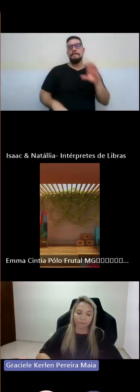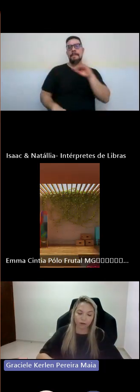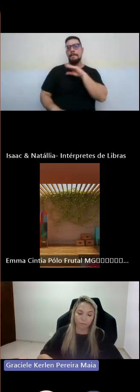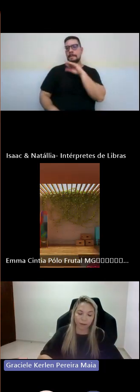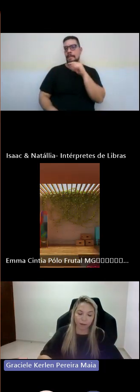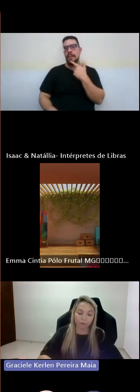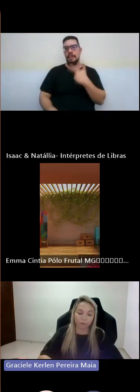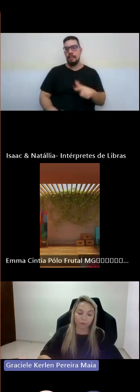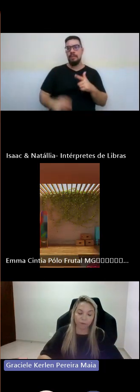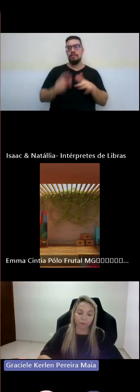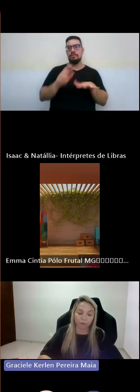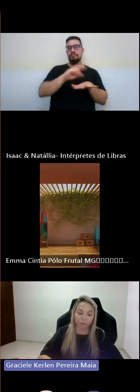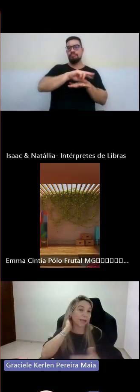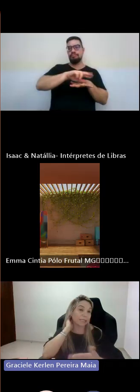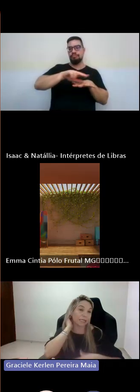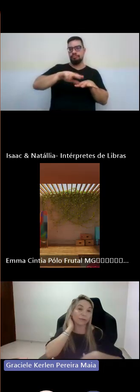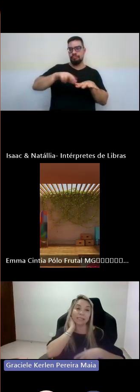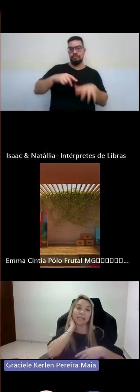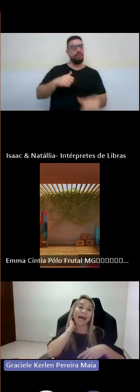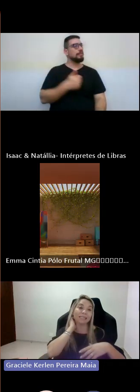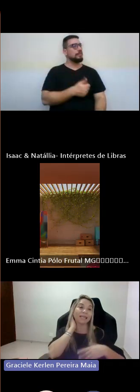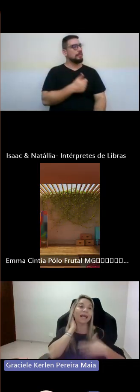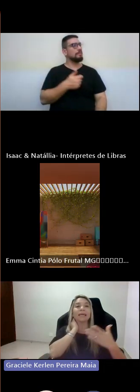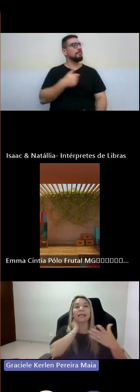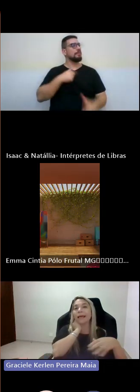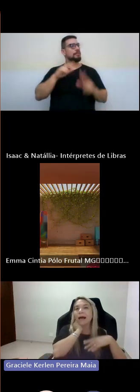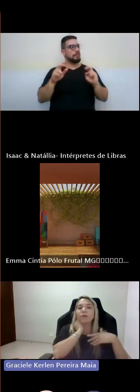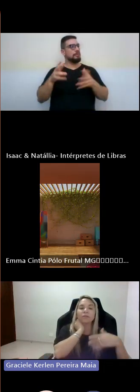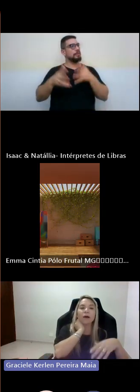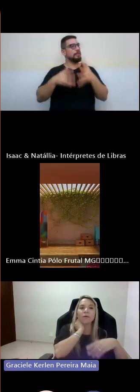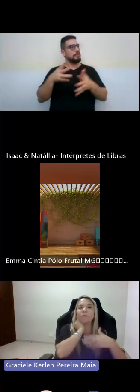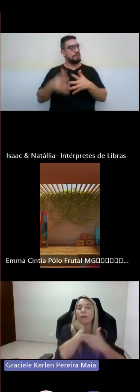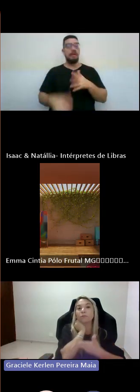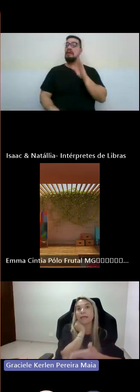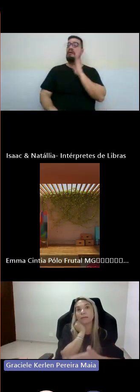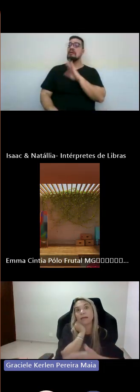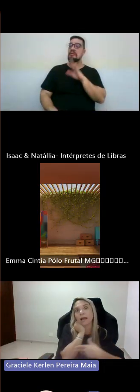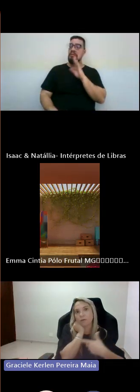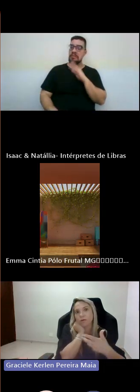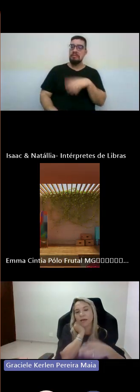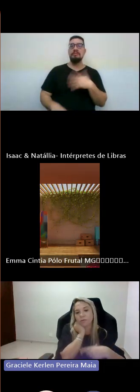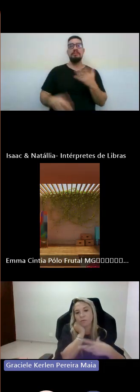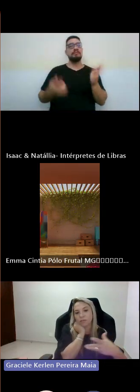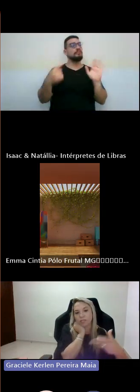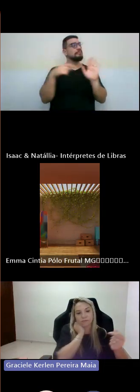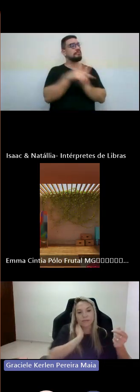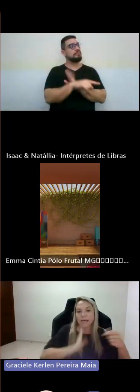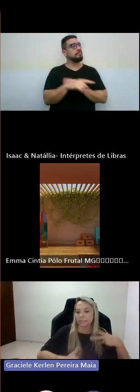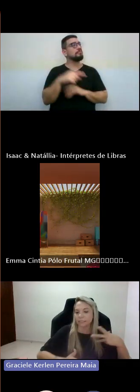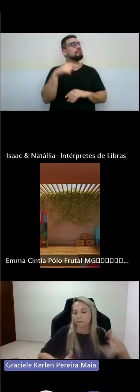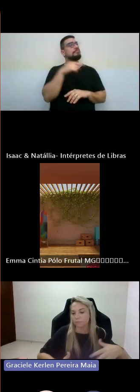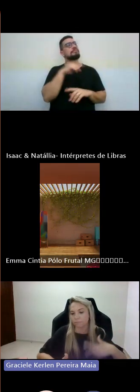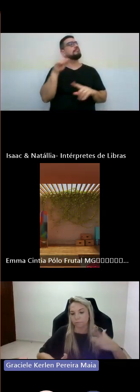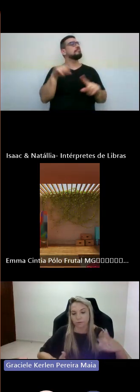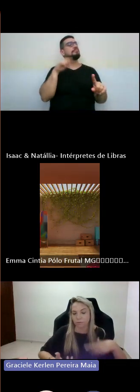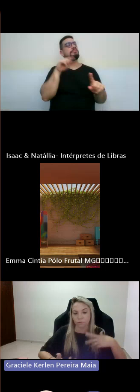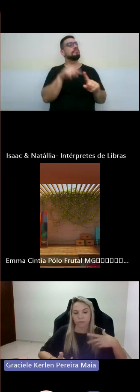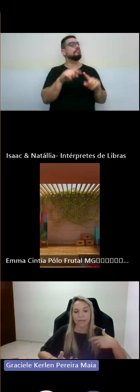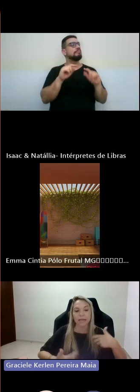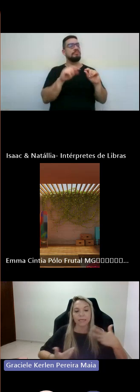aí eu virei para ela e falei, mas o meu é de língua de sinais. Ela, que legal, tal. E eu perguntei dela qual que era o objetivo dela,